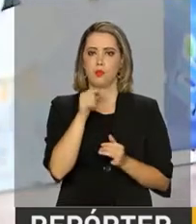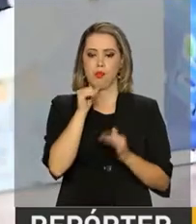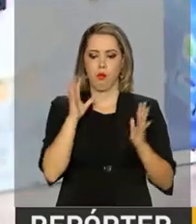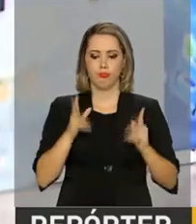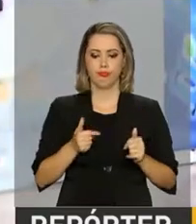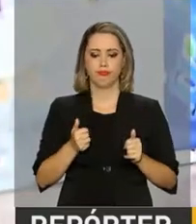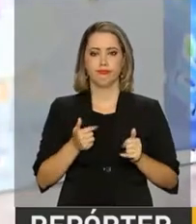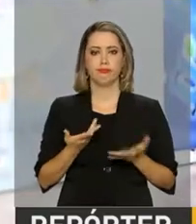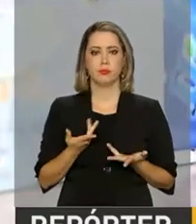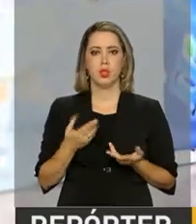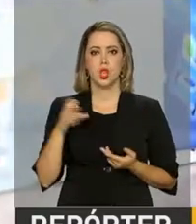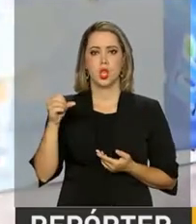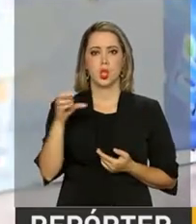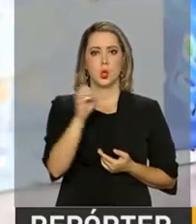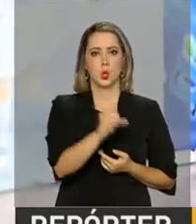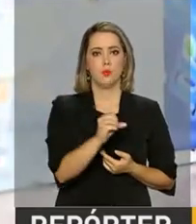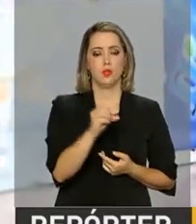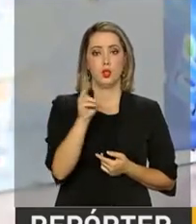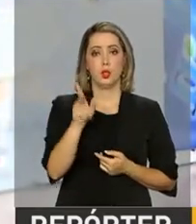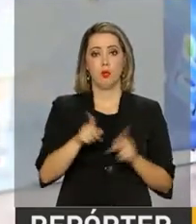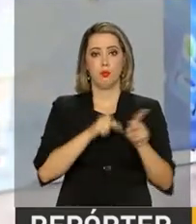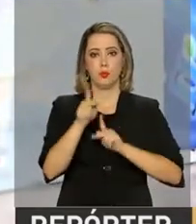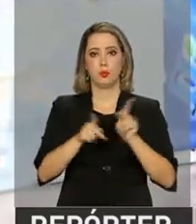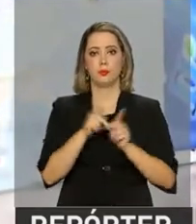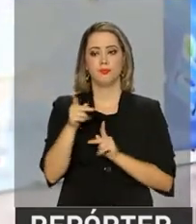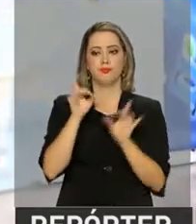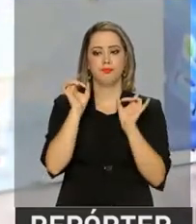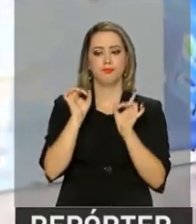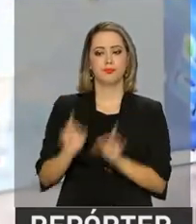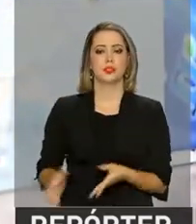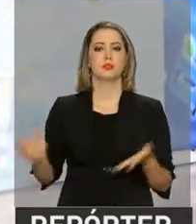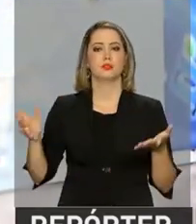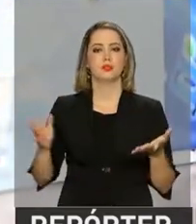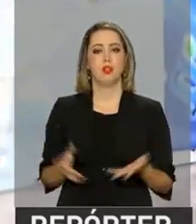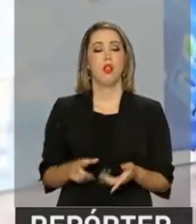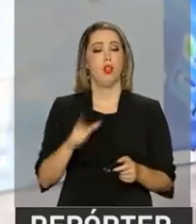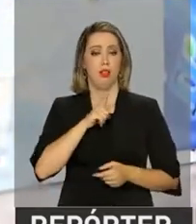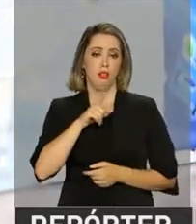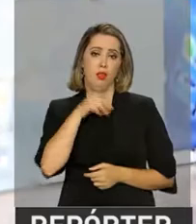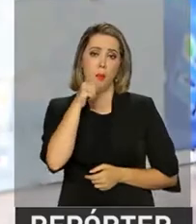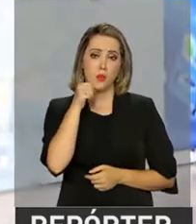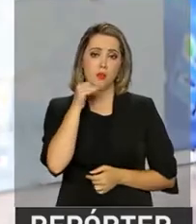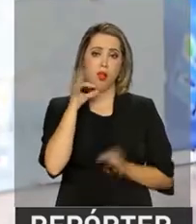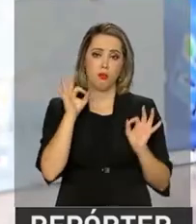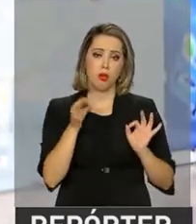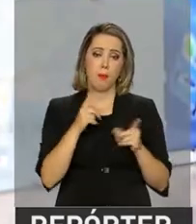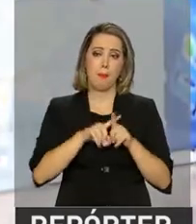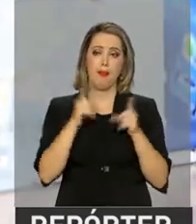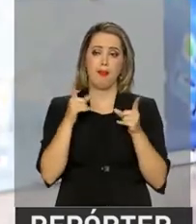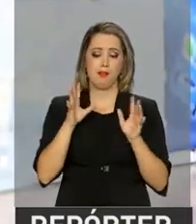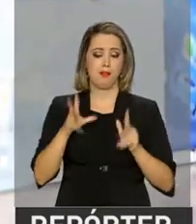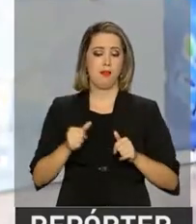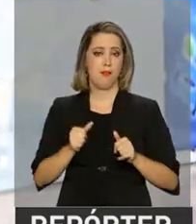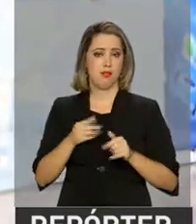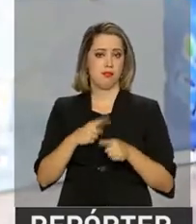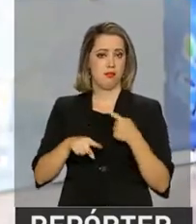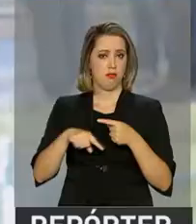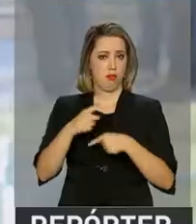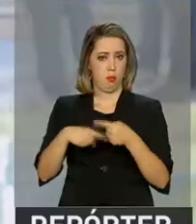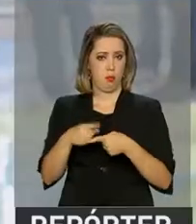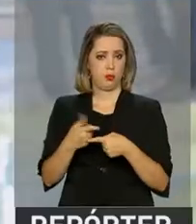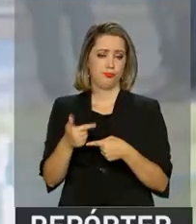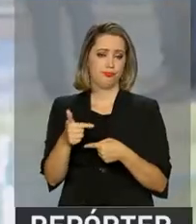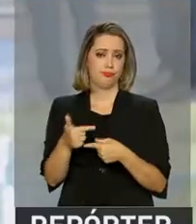município, 99% da população é desassistida. Nós temos a água tratada, mas o saneamento básico, infelizmente, a gente deixa a